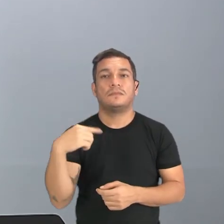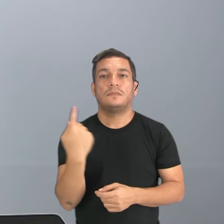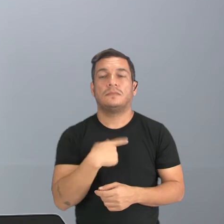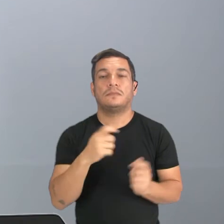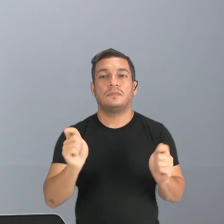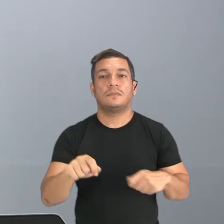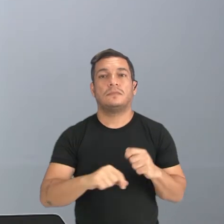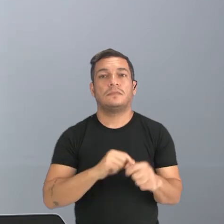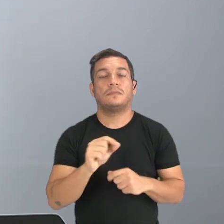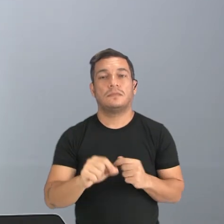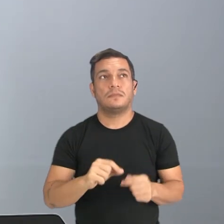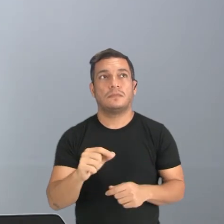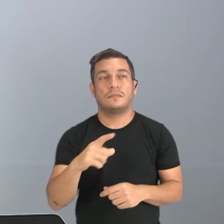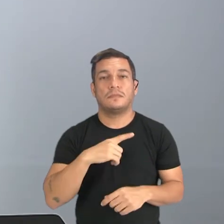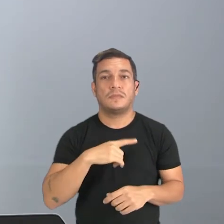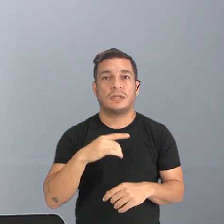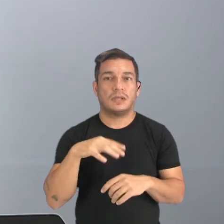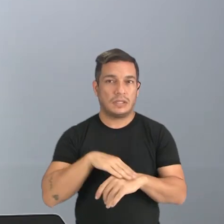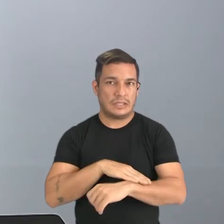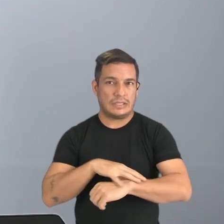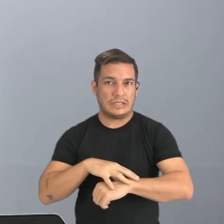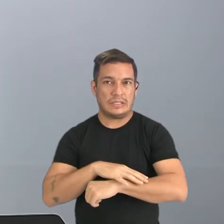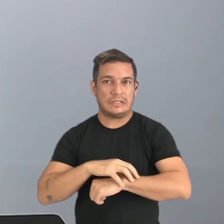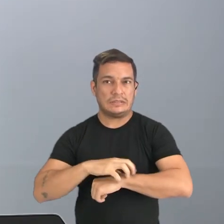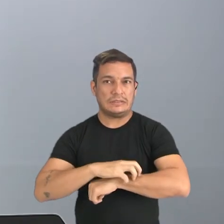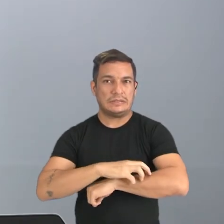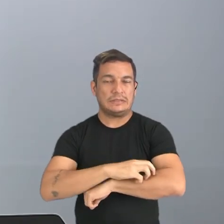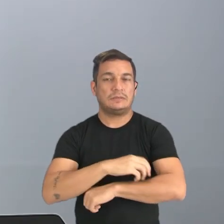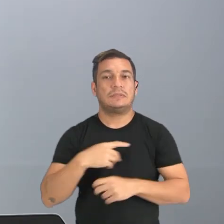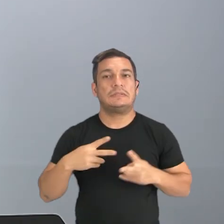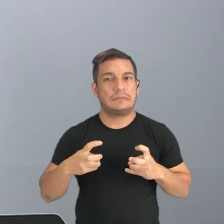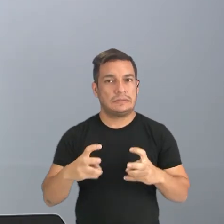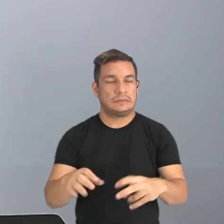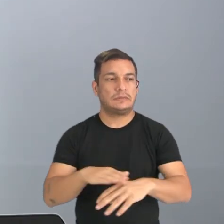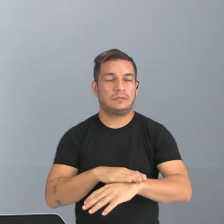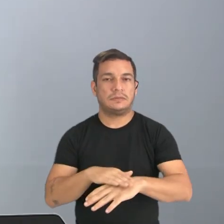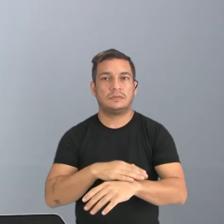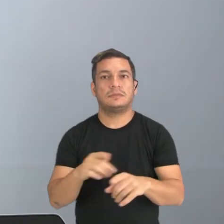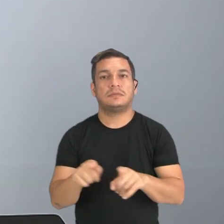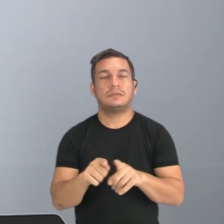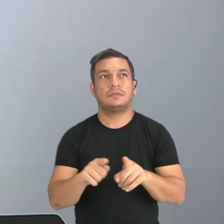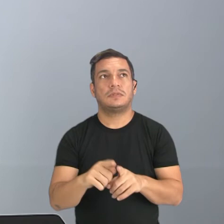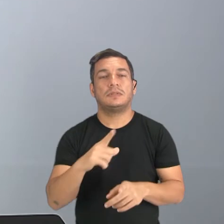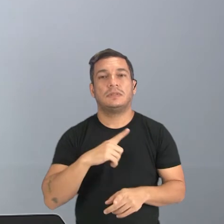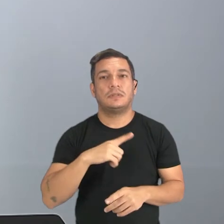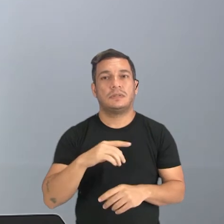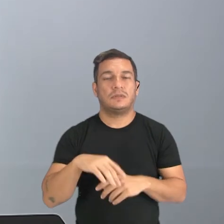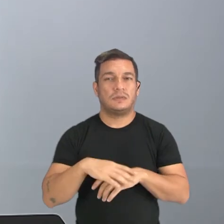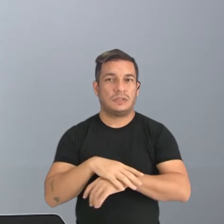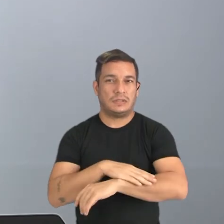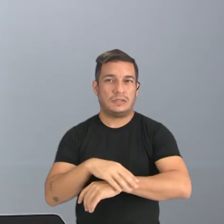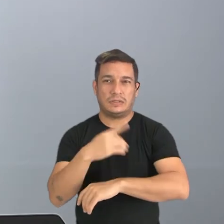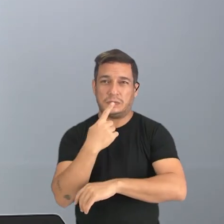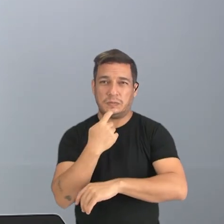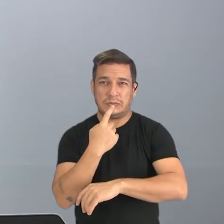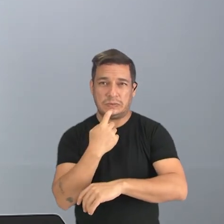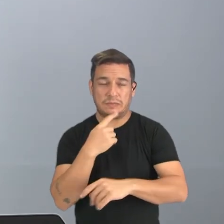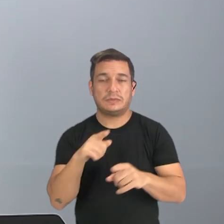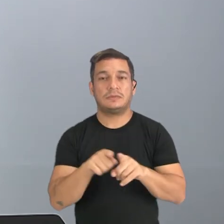ter queimaduras e câncer de pele, além de ter insolação, além